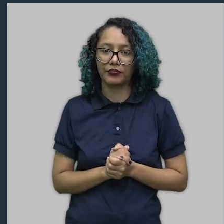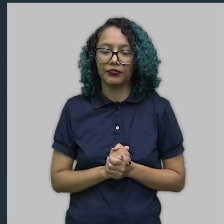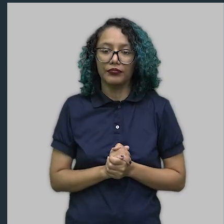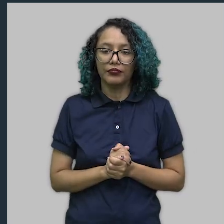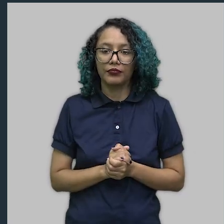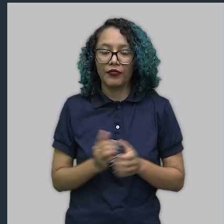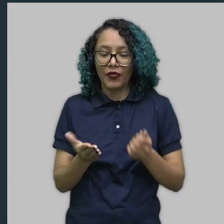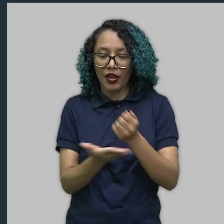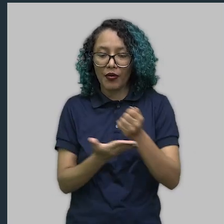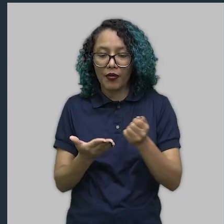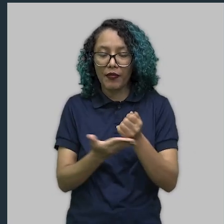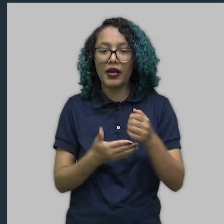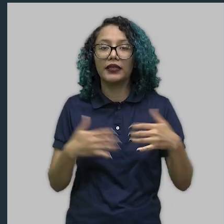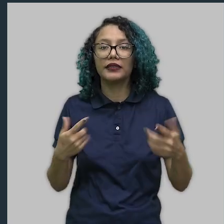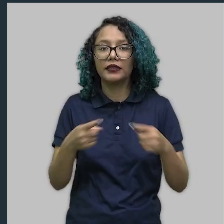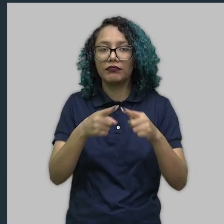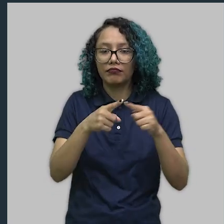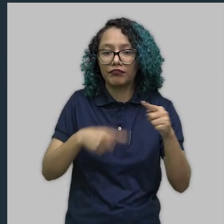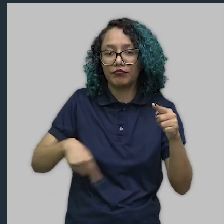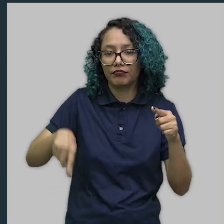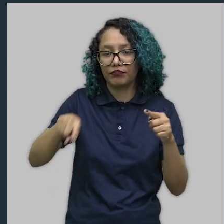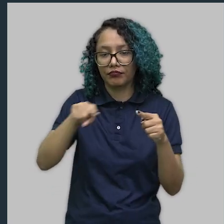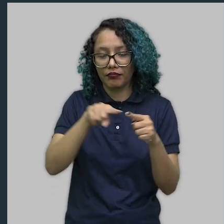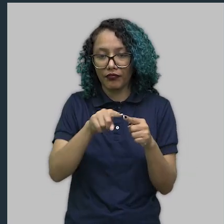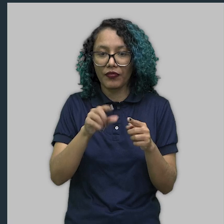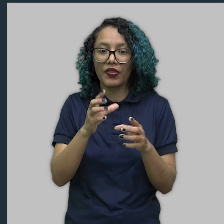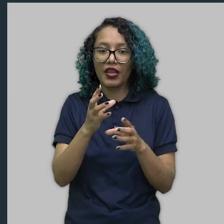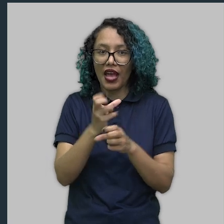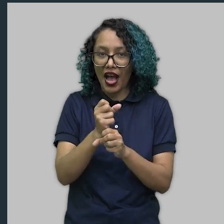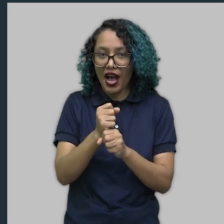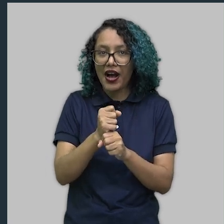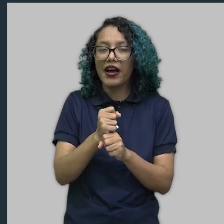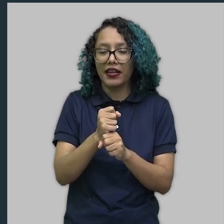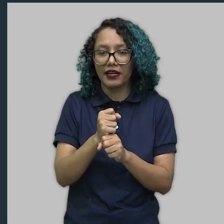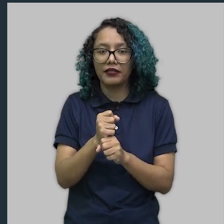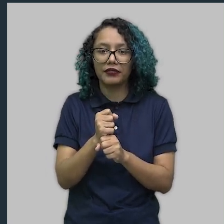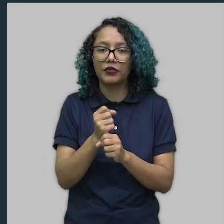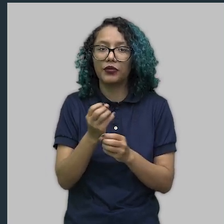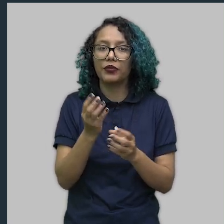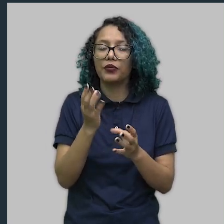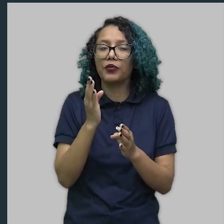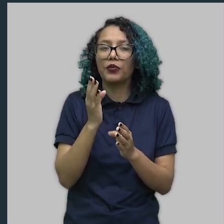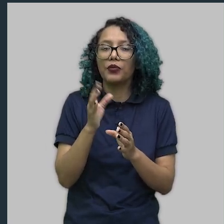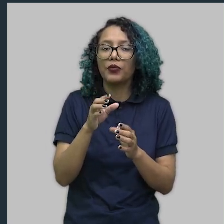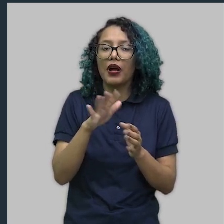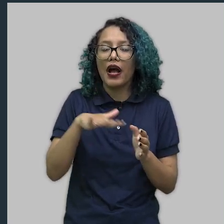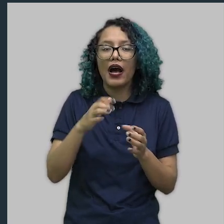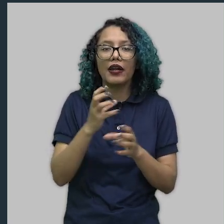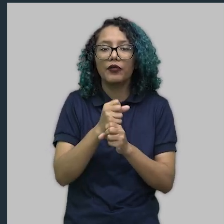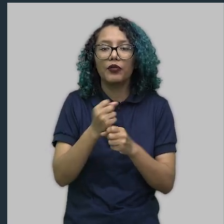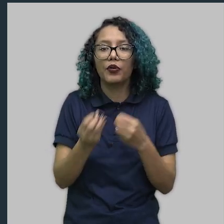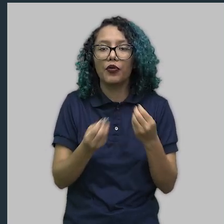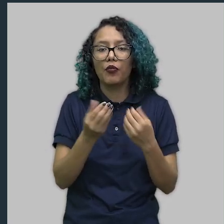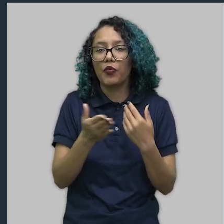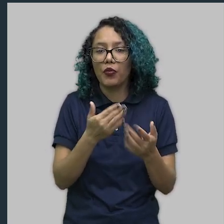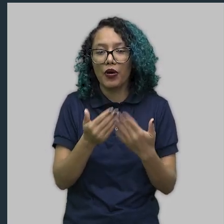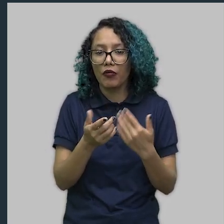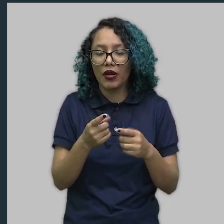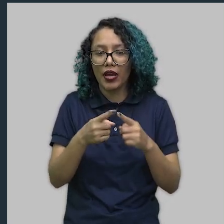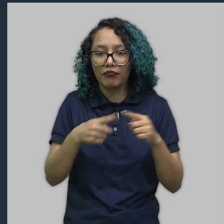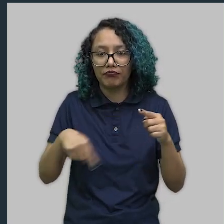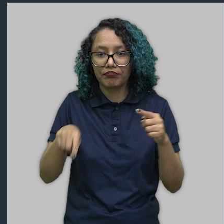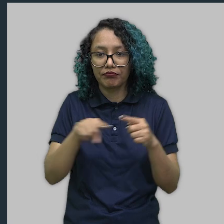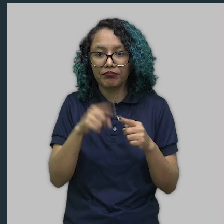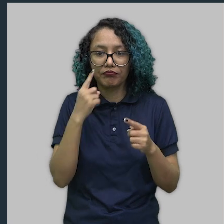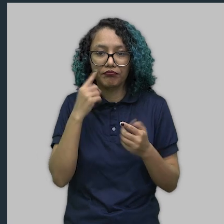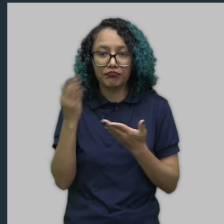cone é um círculo, sua área calculada como qualquer círculo. A área da base igual a π vezes raio ao